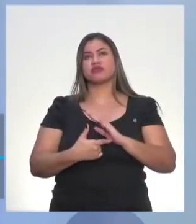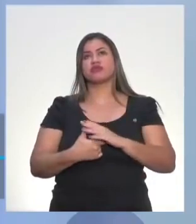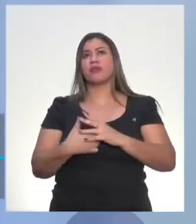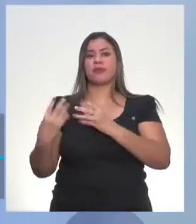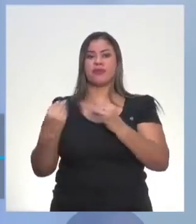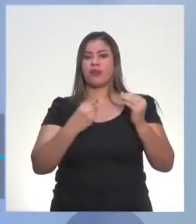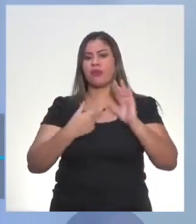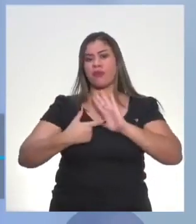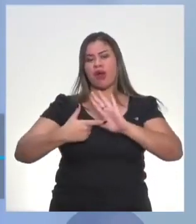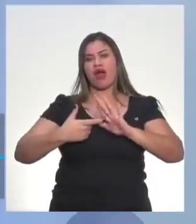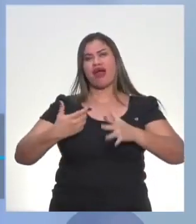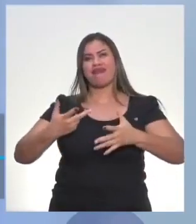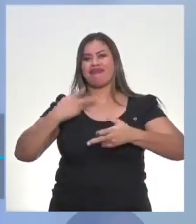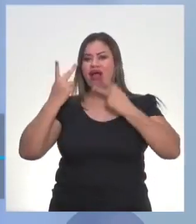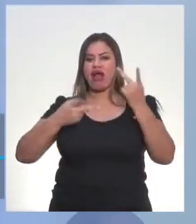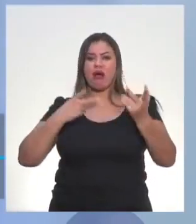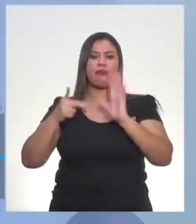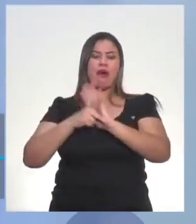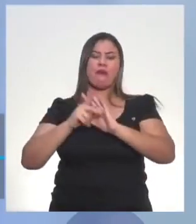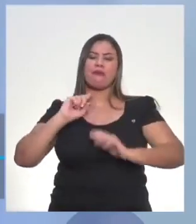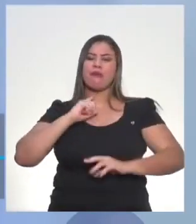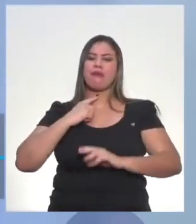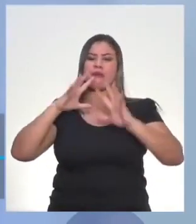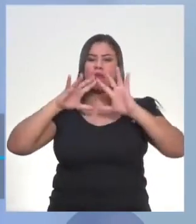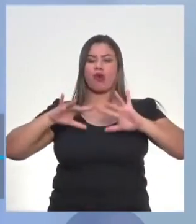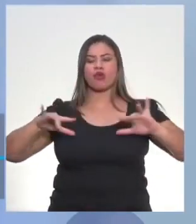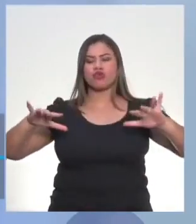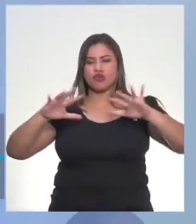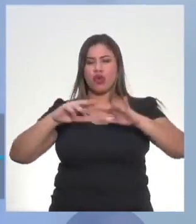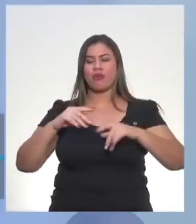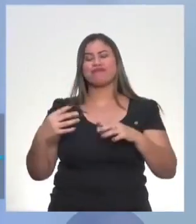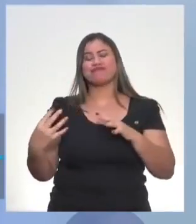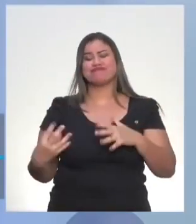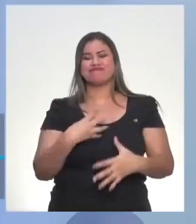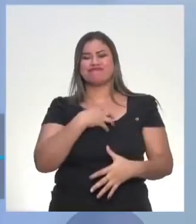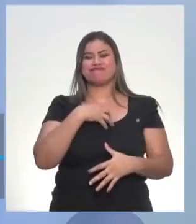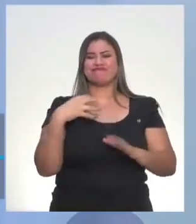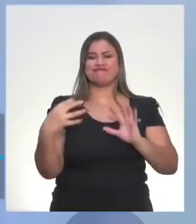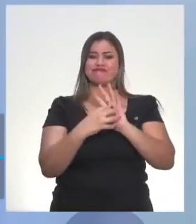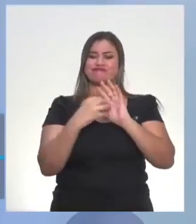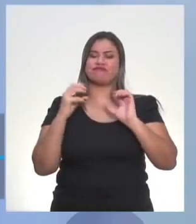sobre poluição, os professores, porque ela afeta a gente muito.